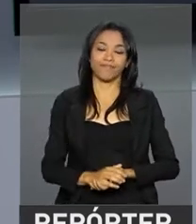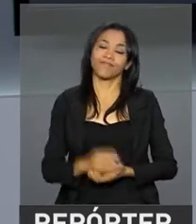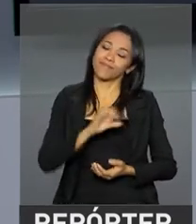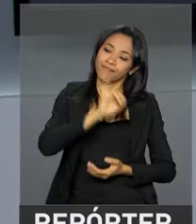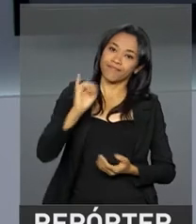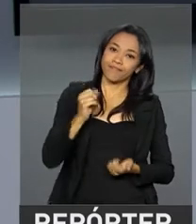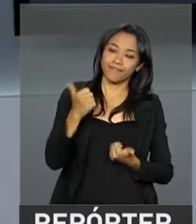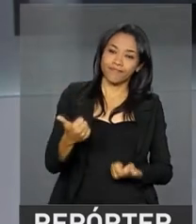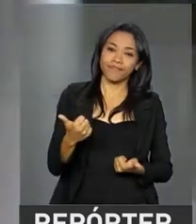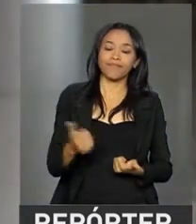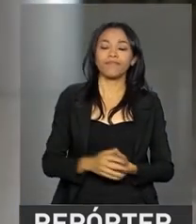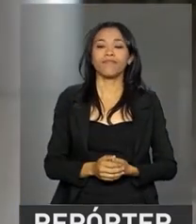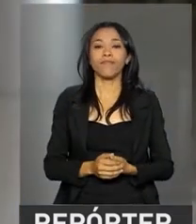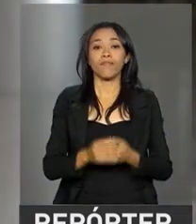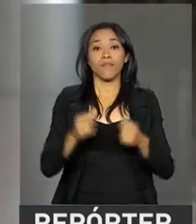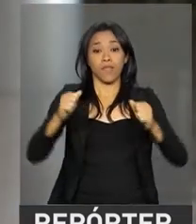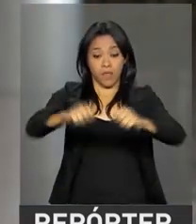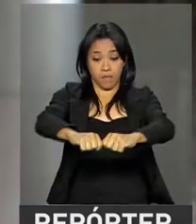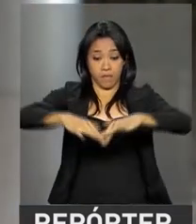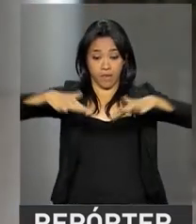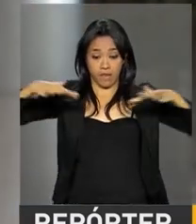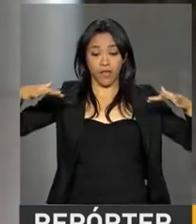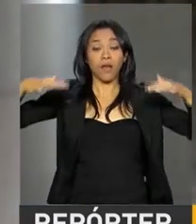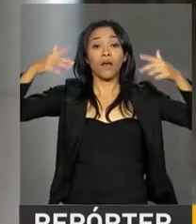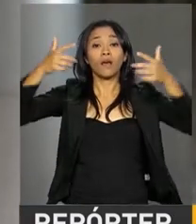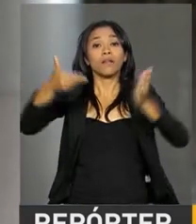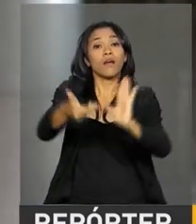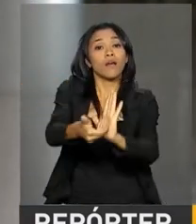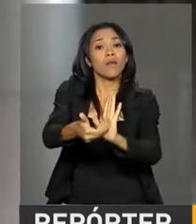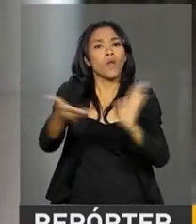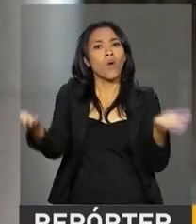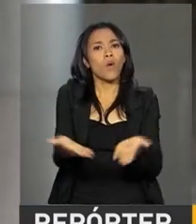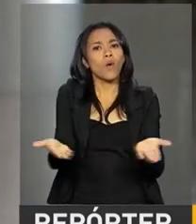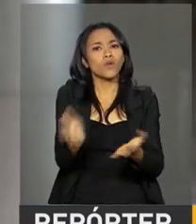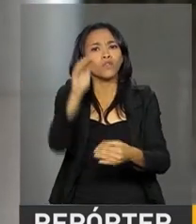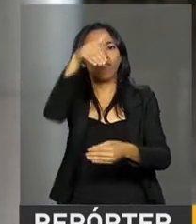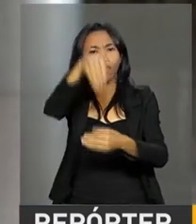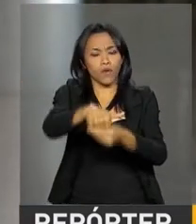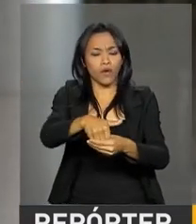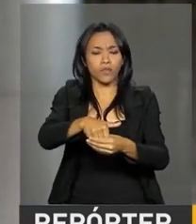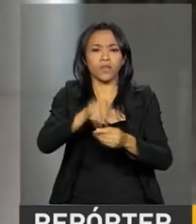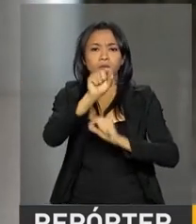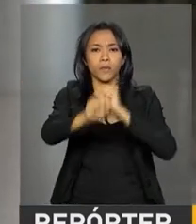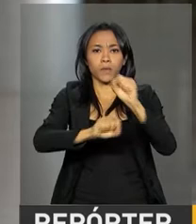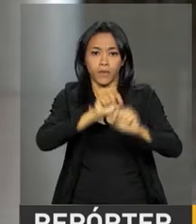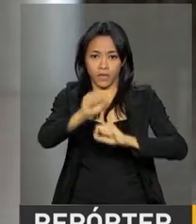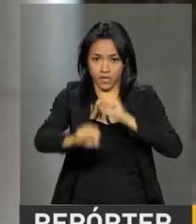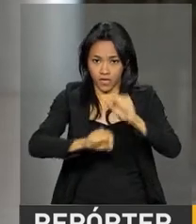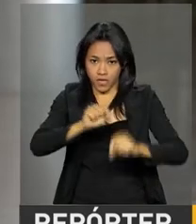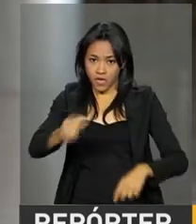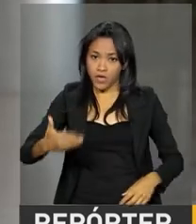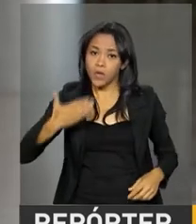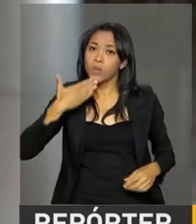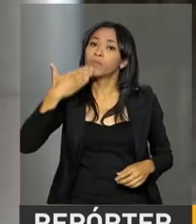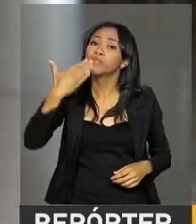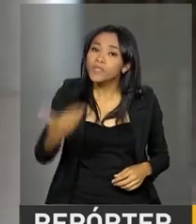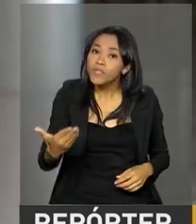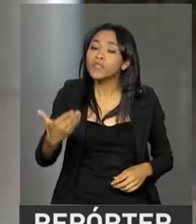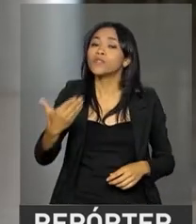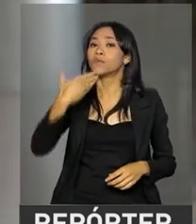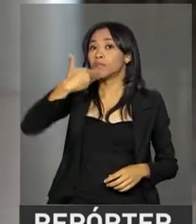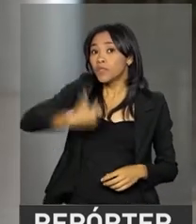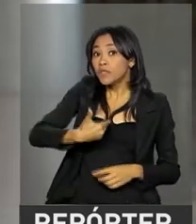carol para o plenário da câmara dos deputados vota hoje o pedido do sul do do ministério público federal